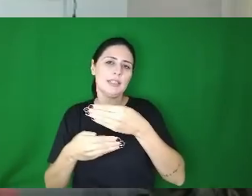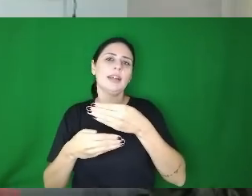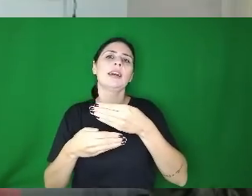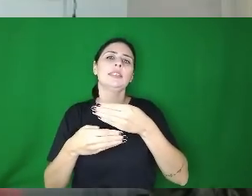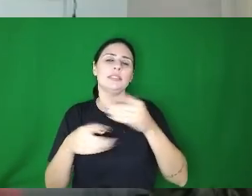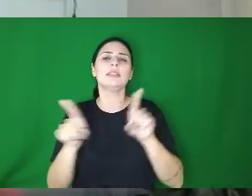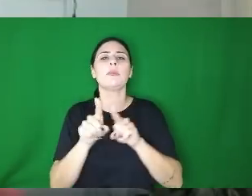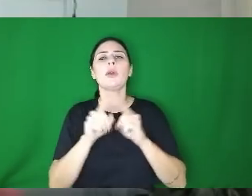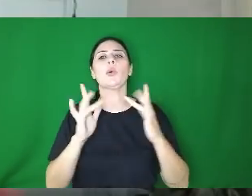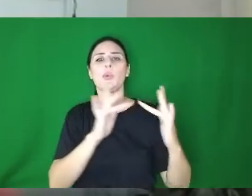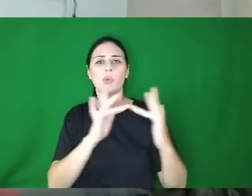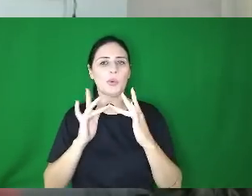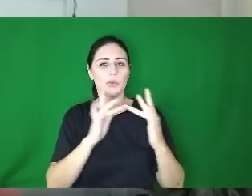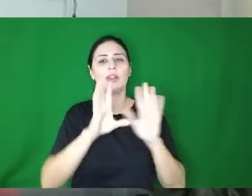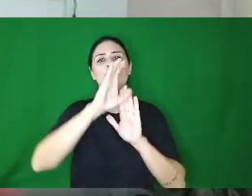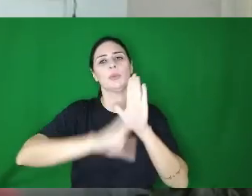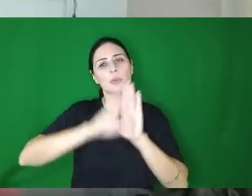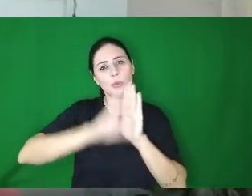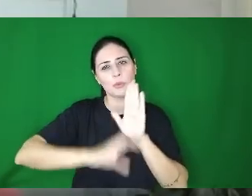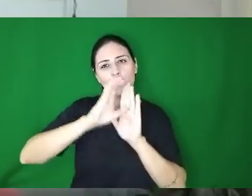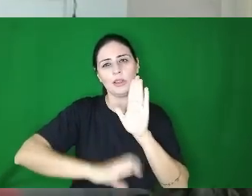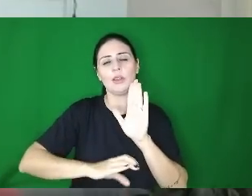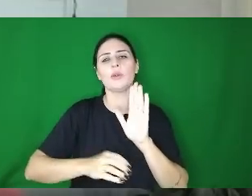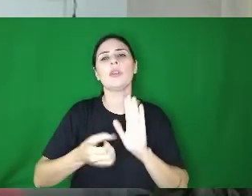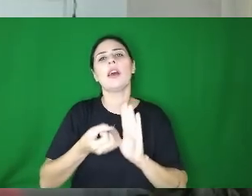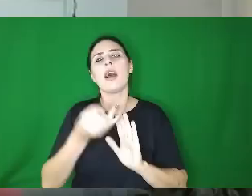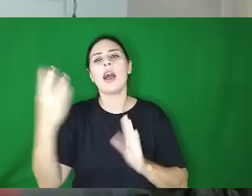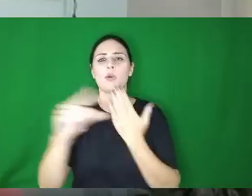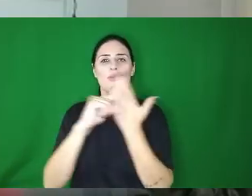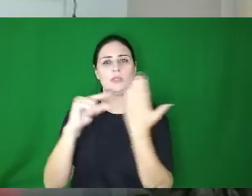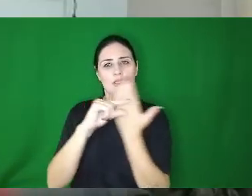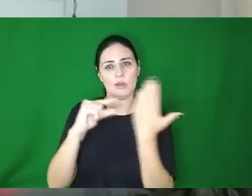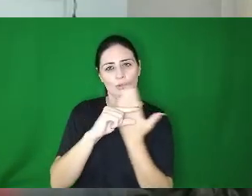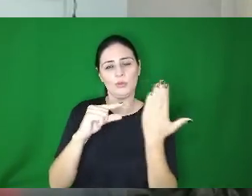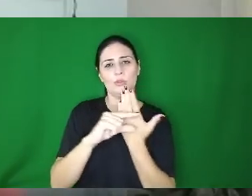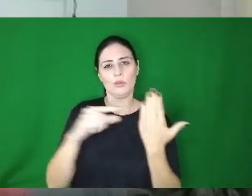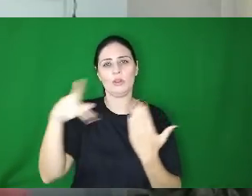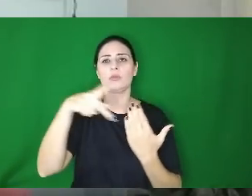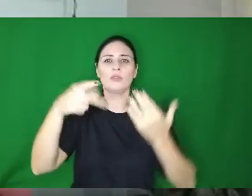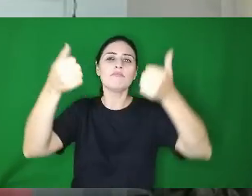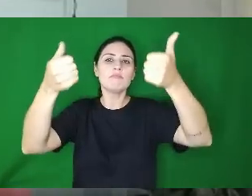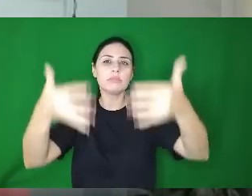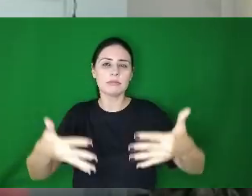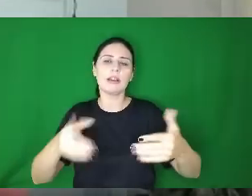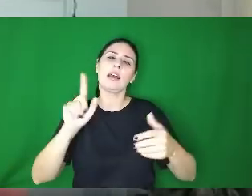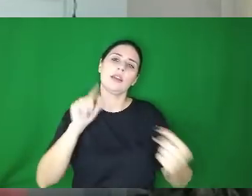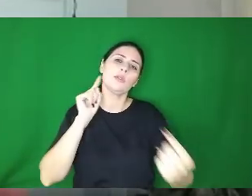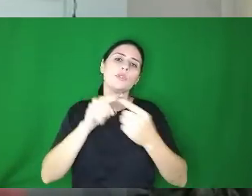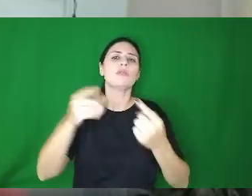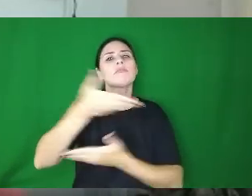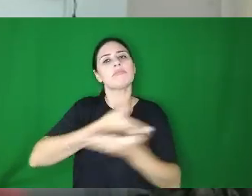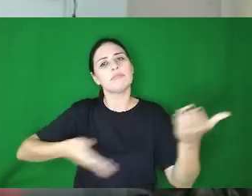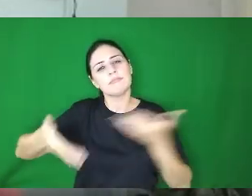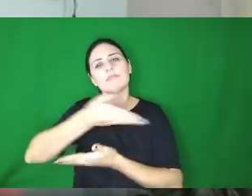fala vem, nossa, contribuir muito conosco, né? E aí, diante dessas questões, que nem a professora